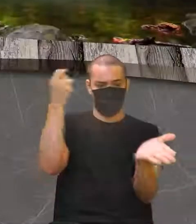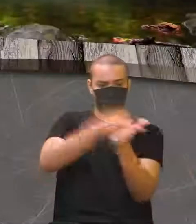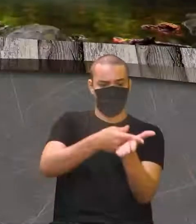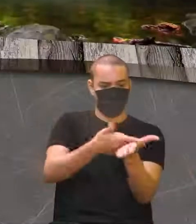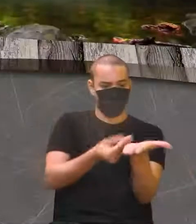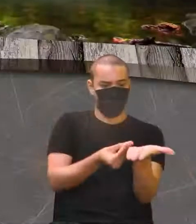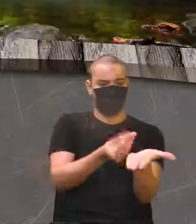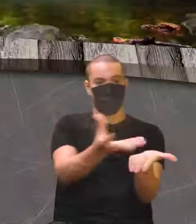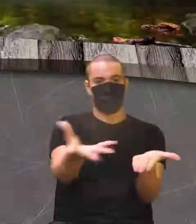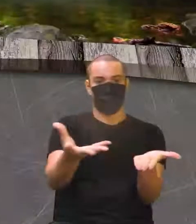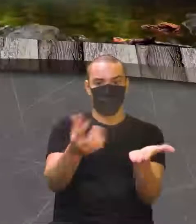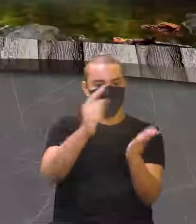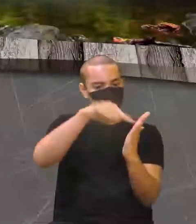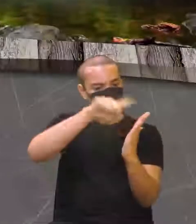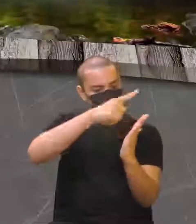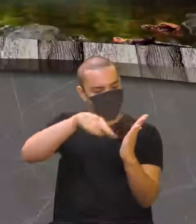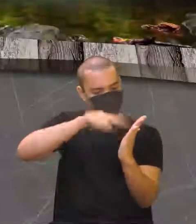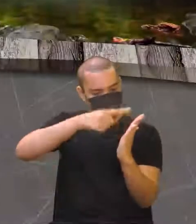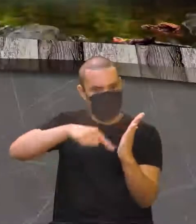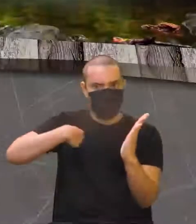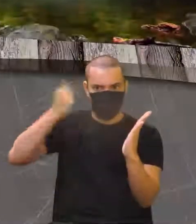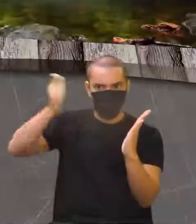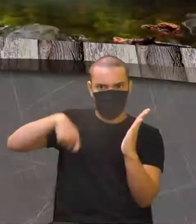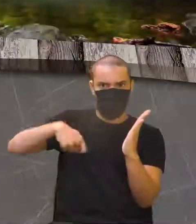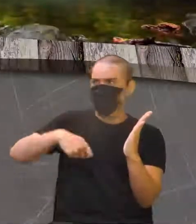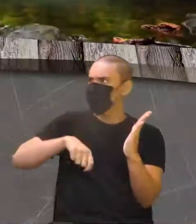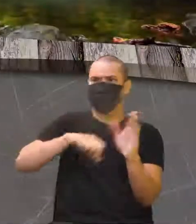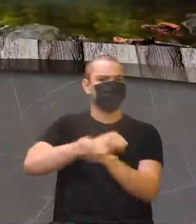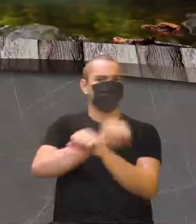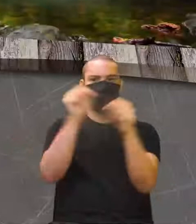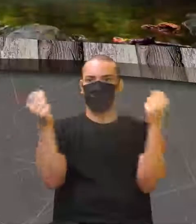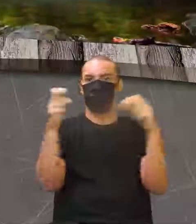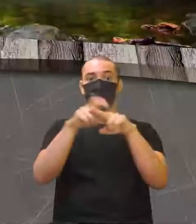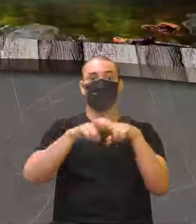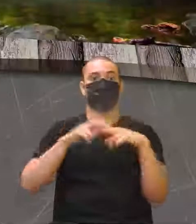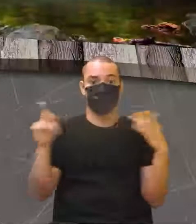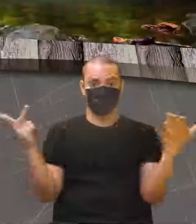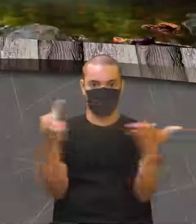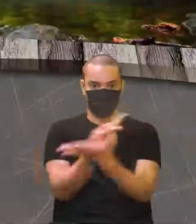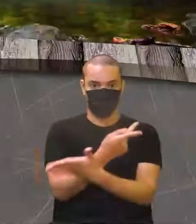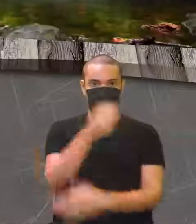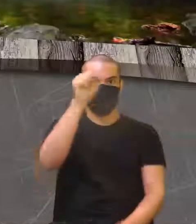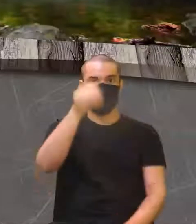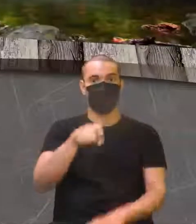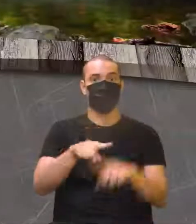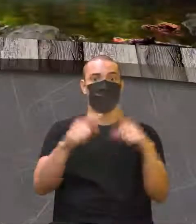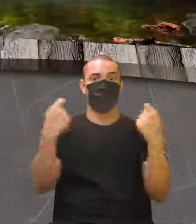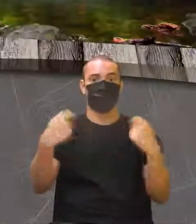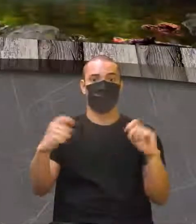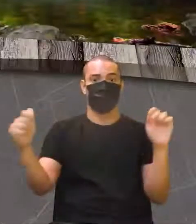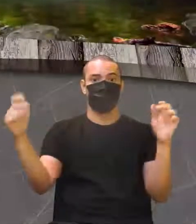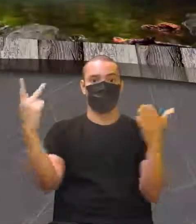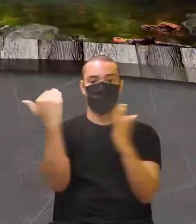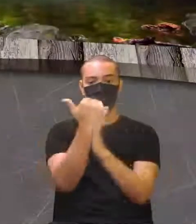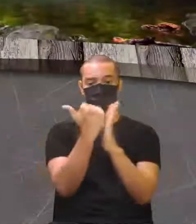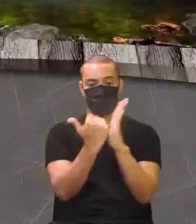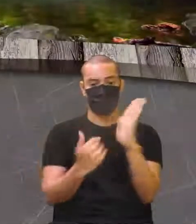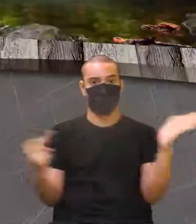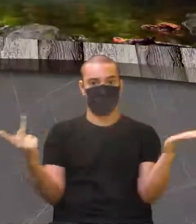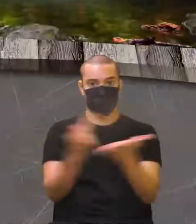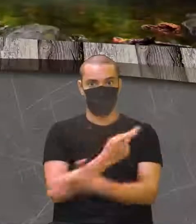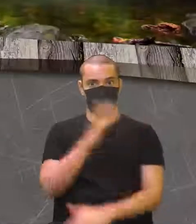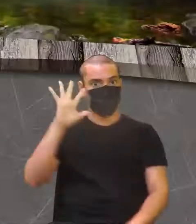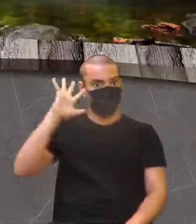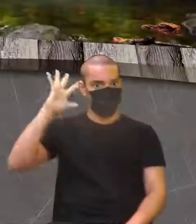dá. Então, os eventos aleatórios, eles vão acontecer, mas precisa de fatores para estar acontecendo.